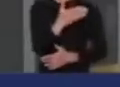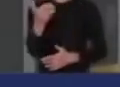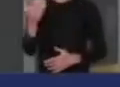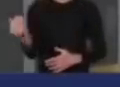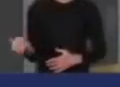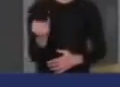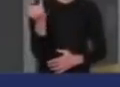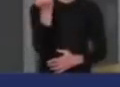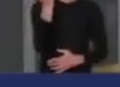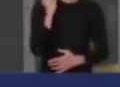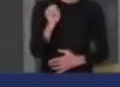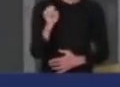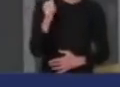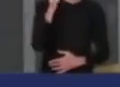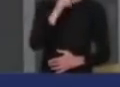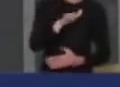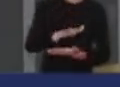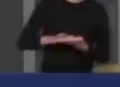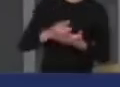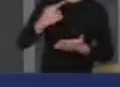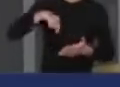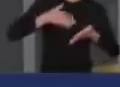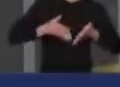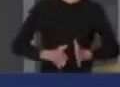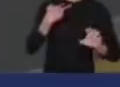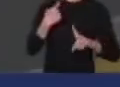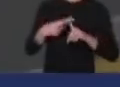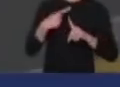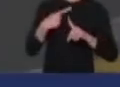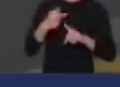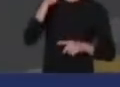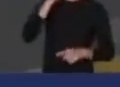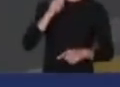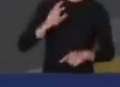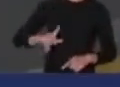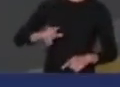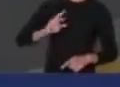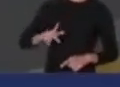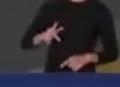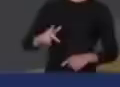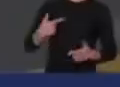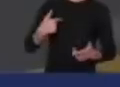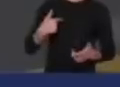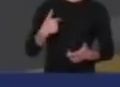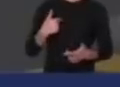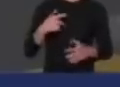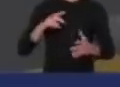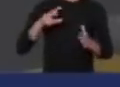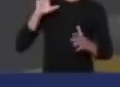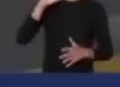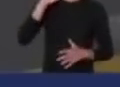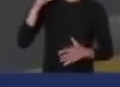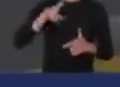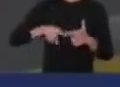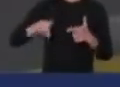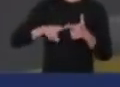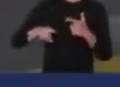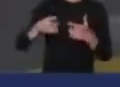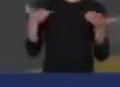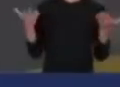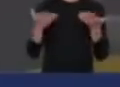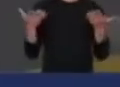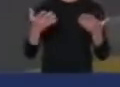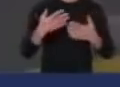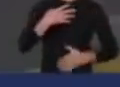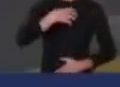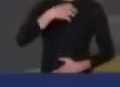para uma coisa. Para que esse rapaz seja caçado. Aliás, eu duvido que ele seja caçado pelos